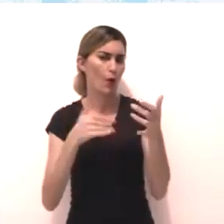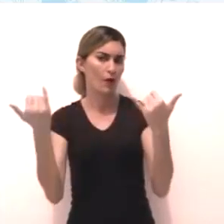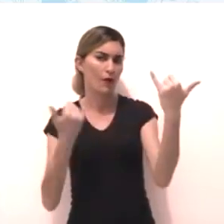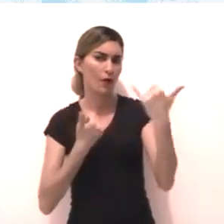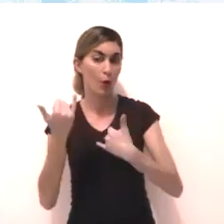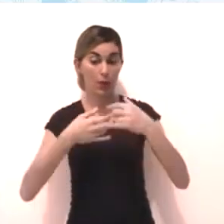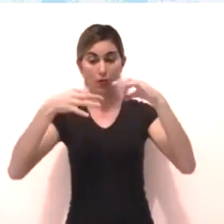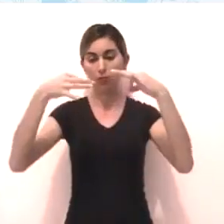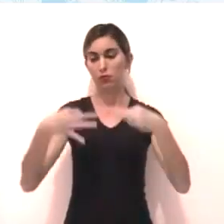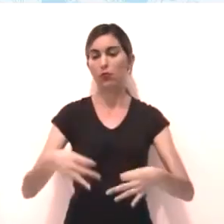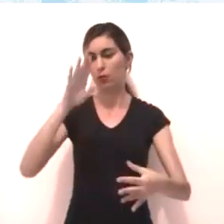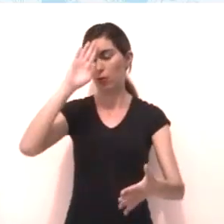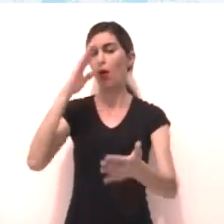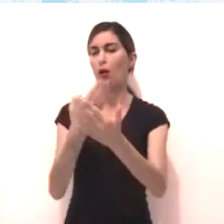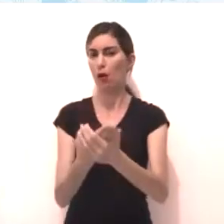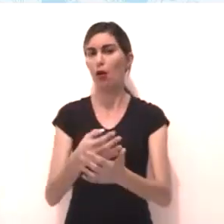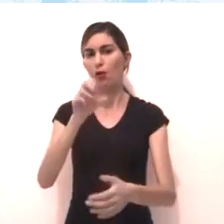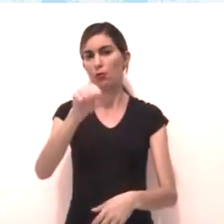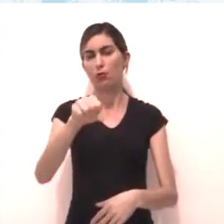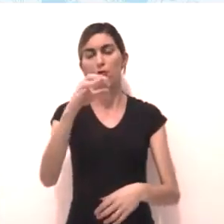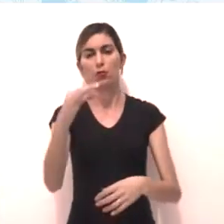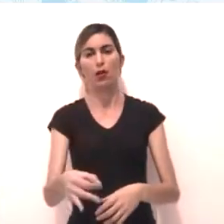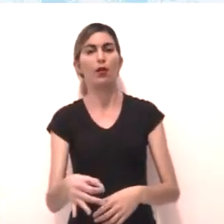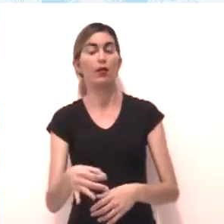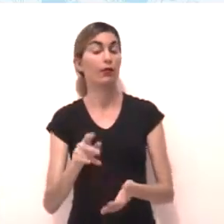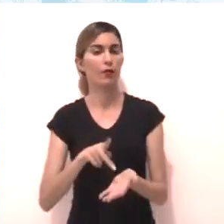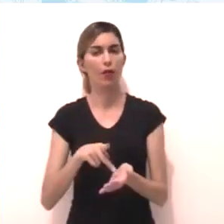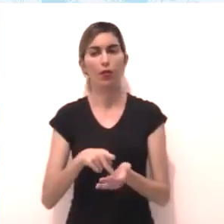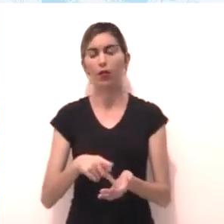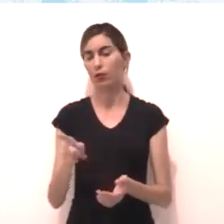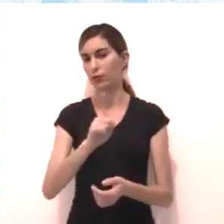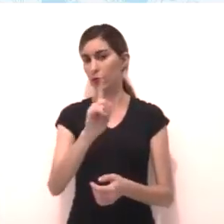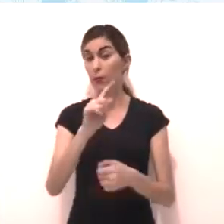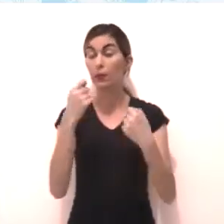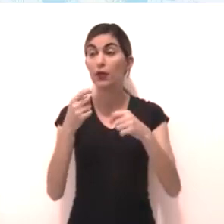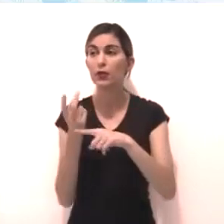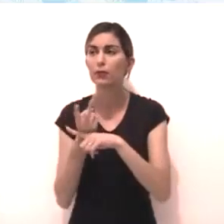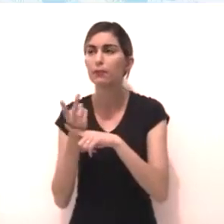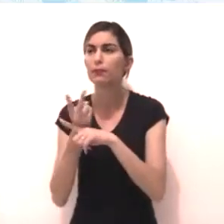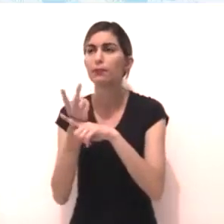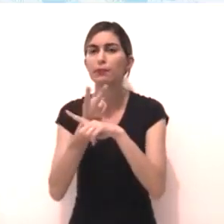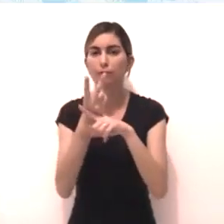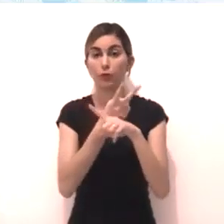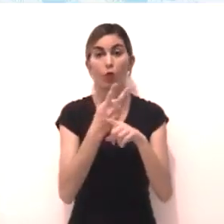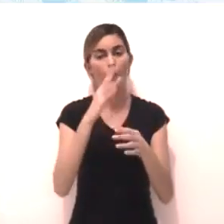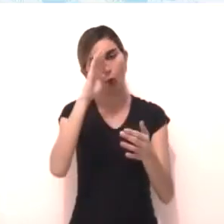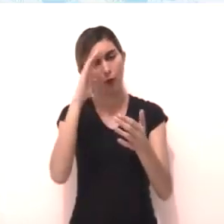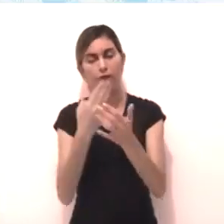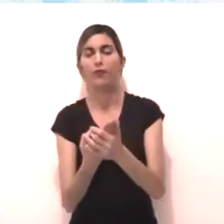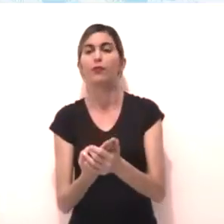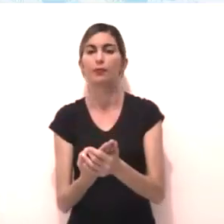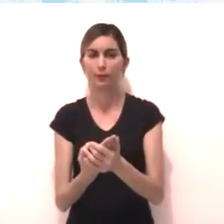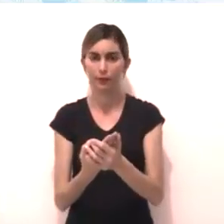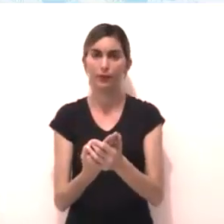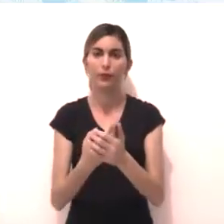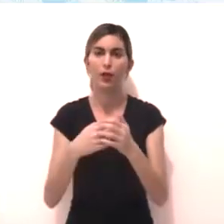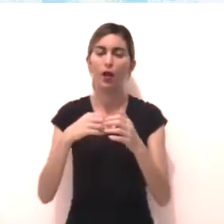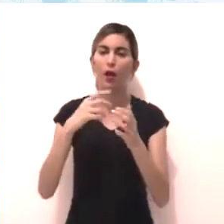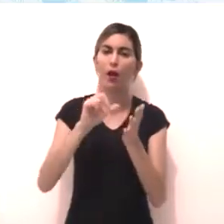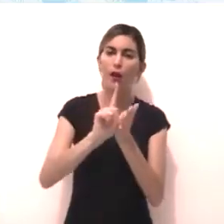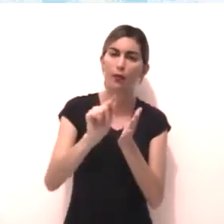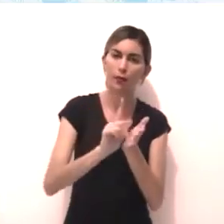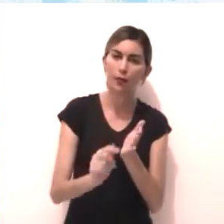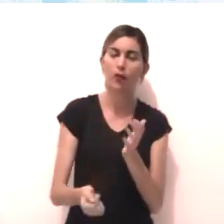qualquer informação que você vai considerar como científica e verdadeira. Você tem que buscar fontes confiáveis